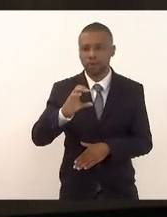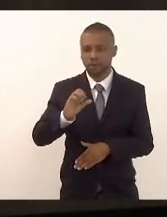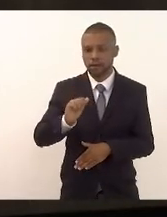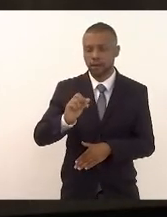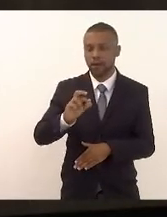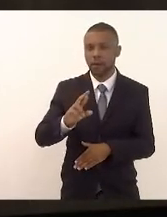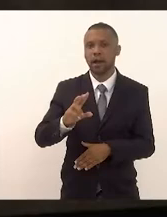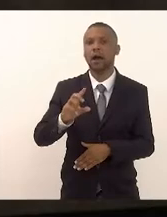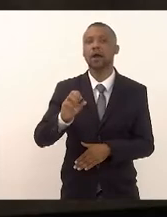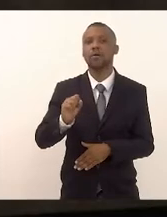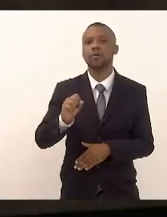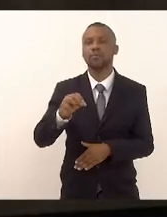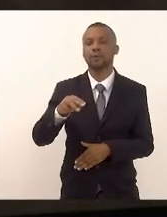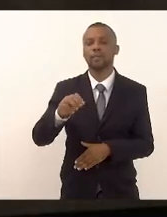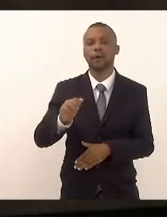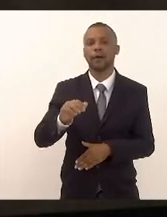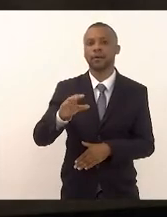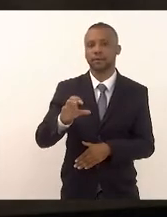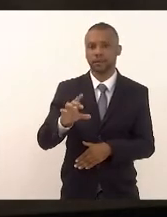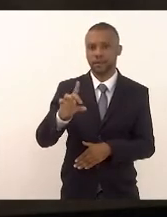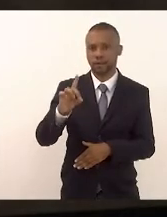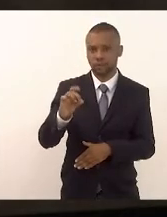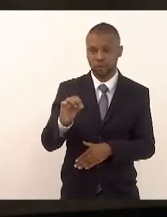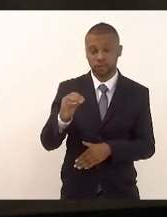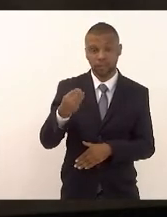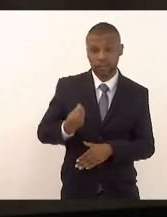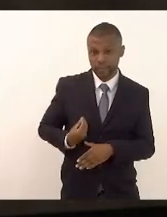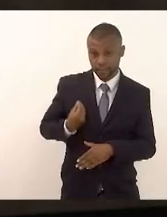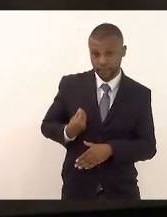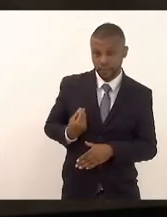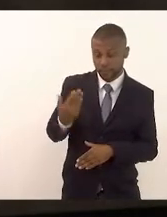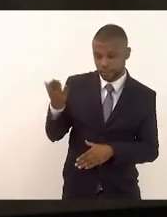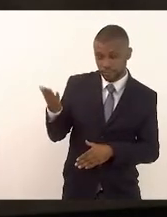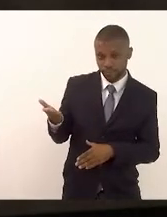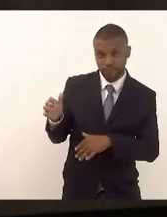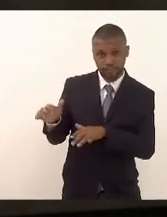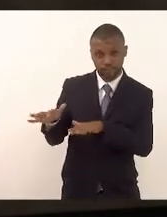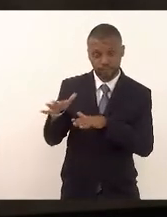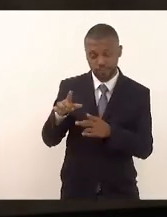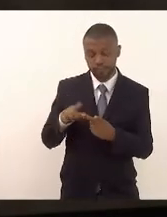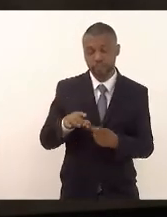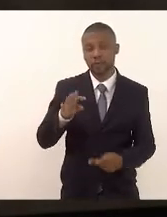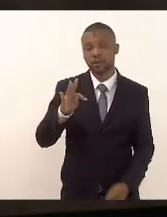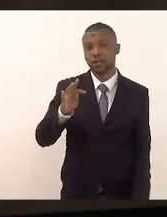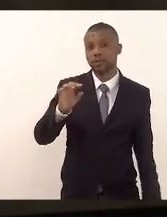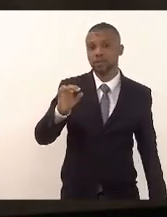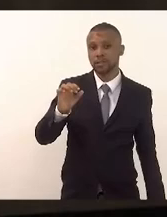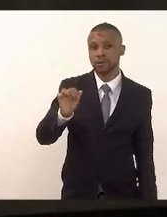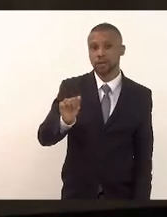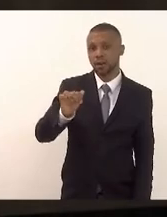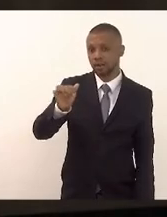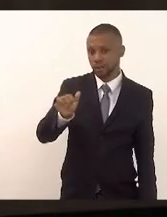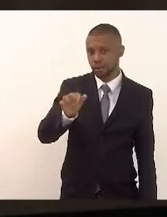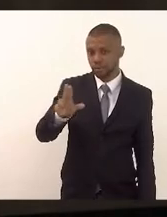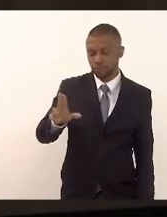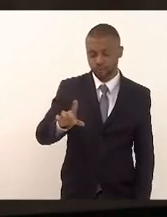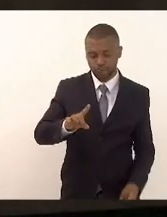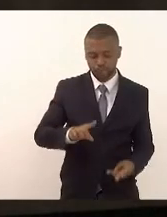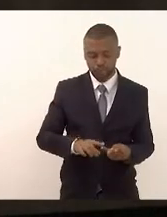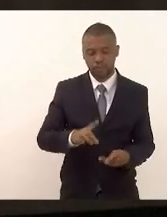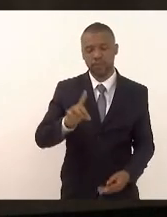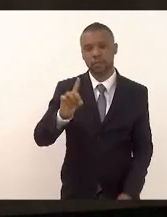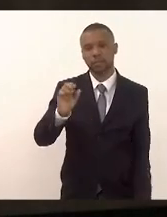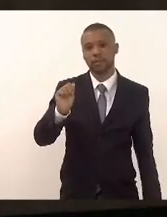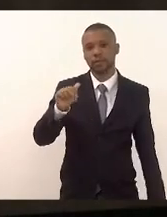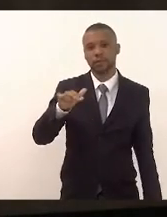Macedo, que está aqui presente, tia Ju e Daniel Librelon,